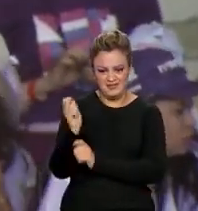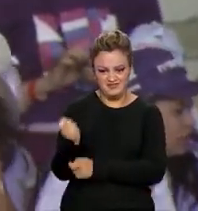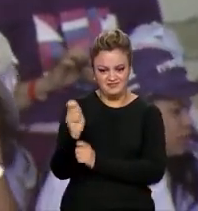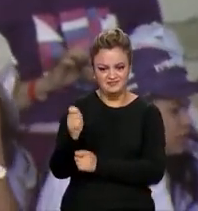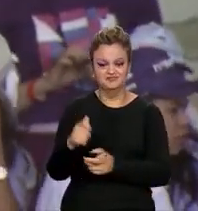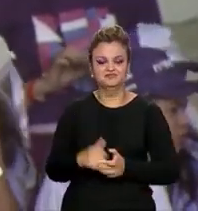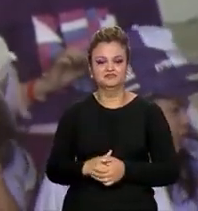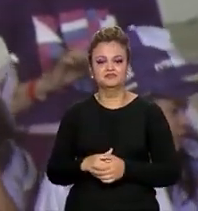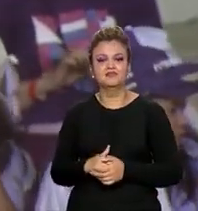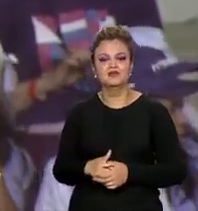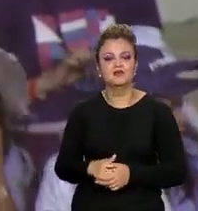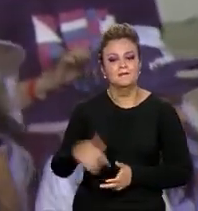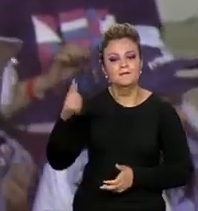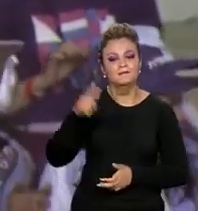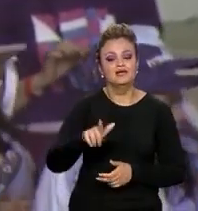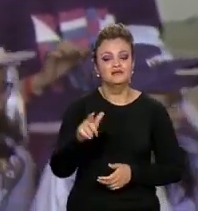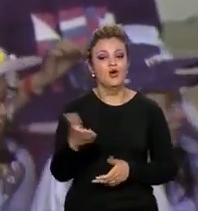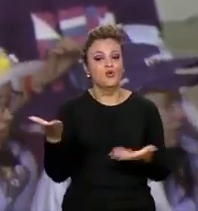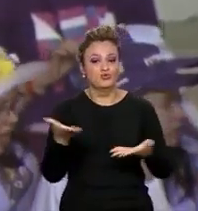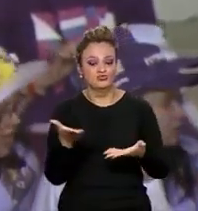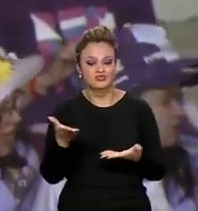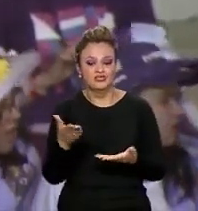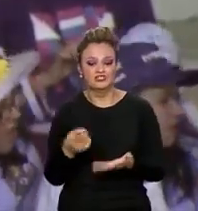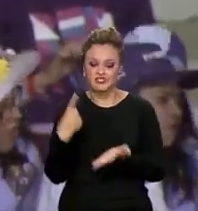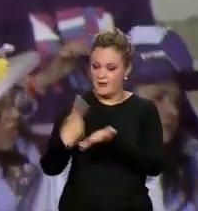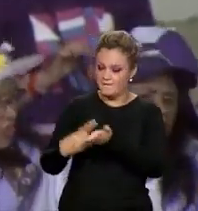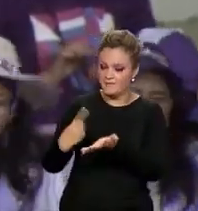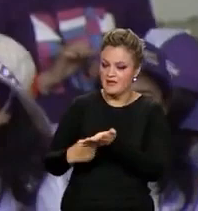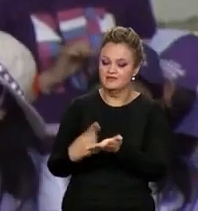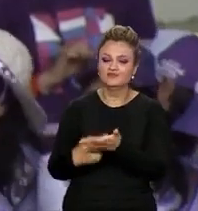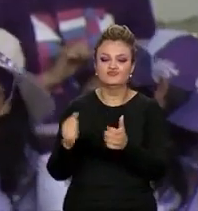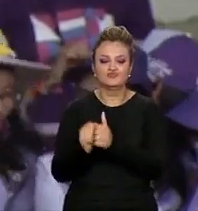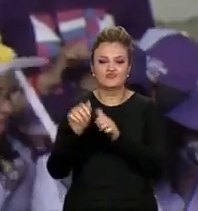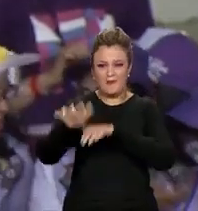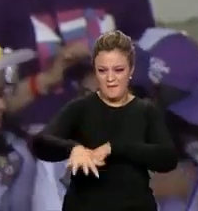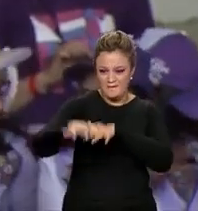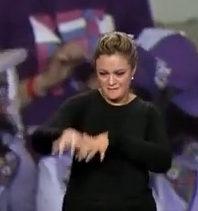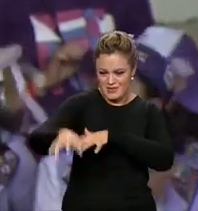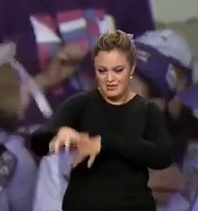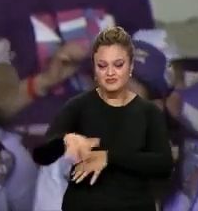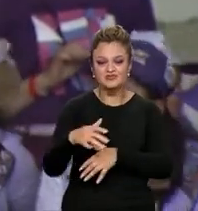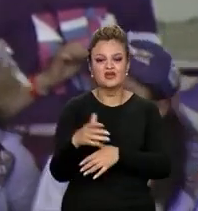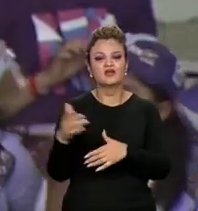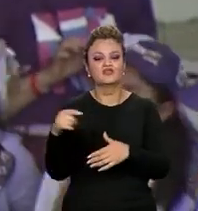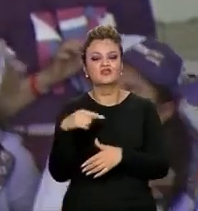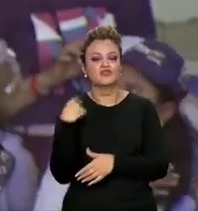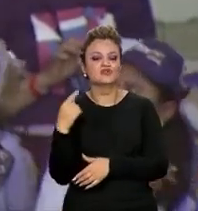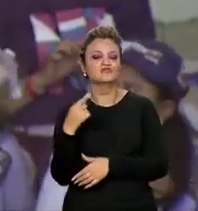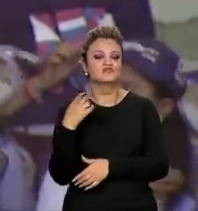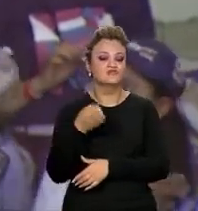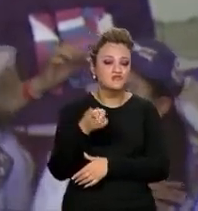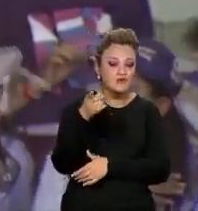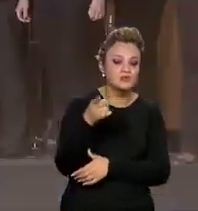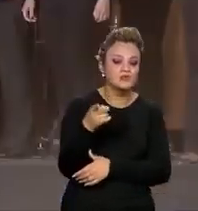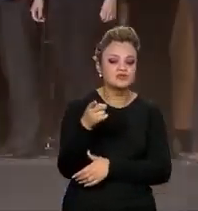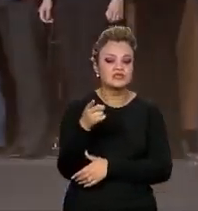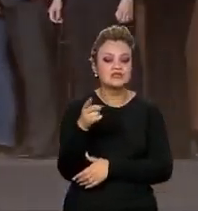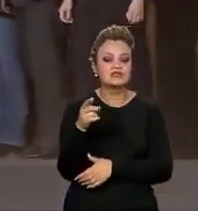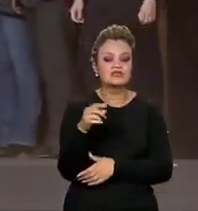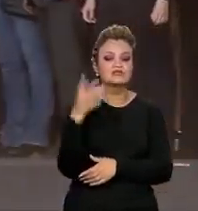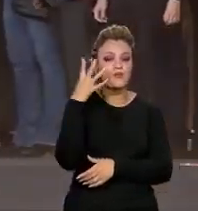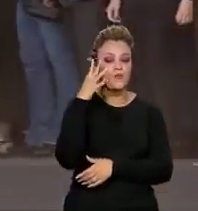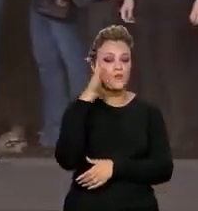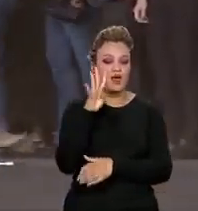fazendo também hoje e pactuado com a marcha nós vamos estar colocando durante